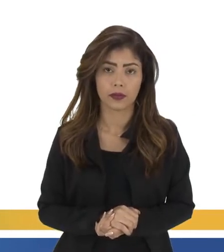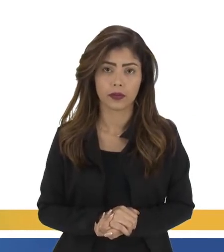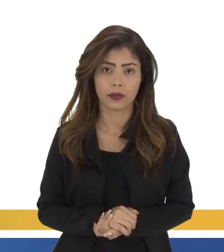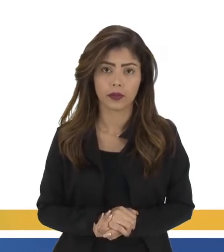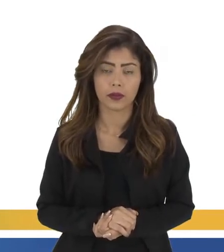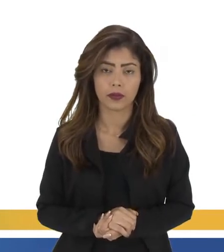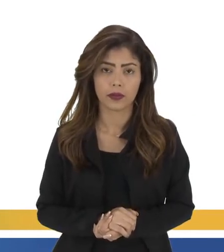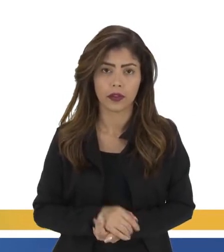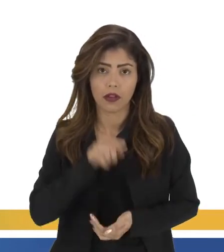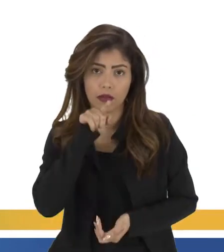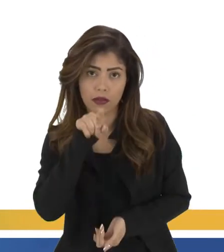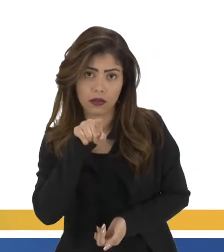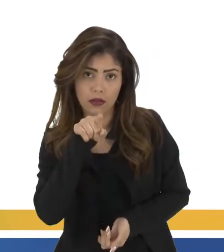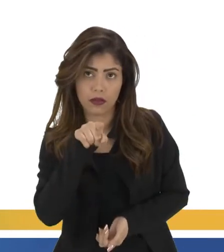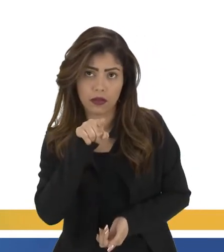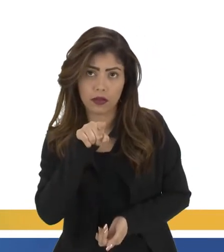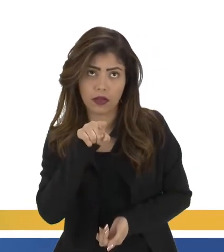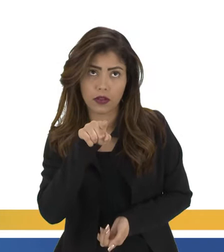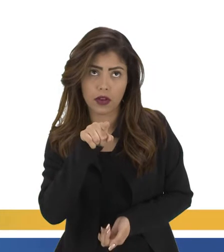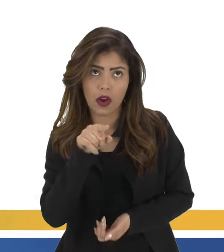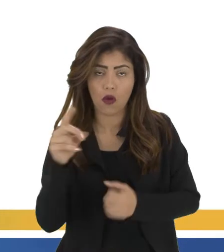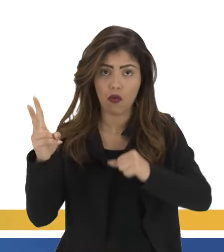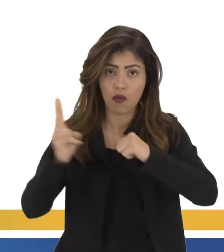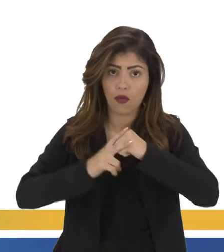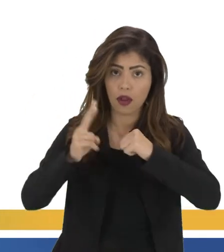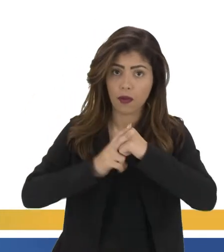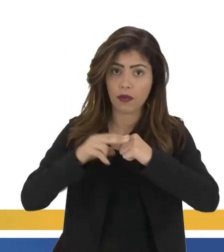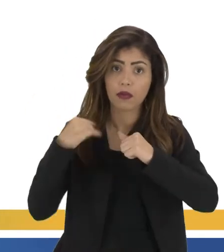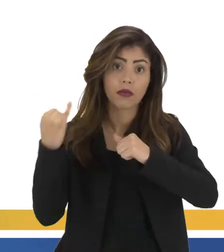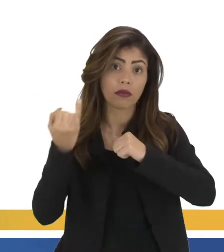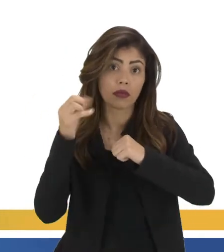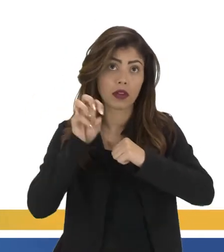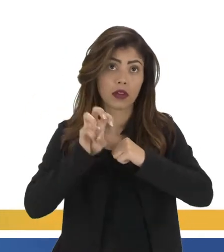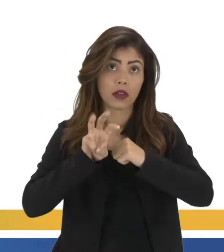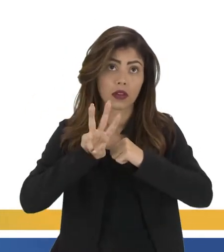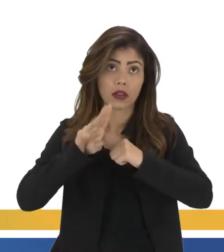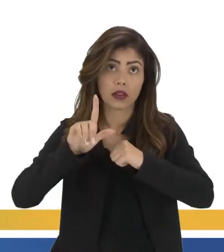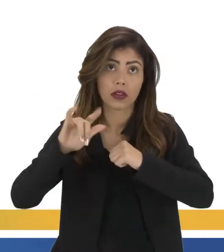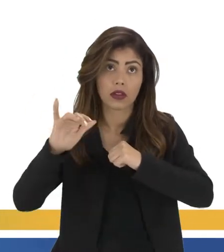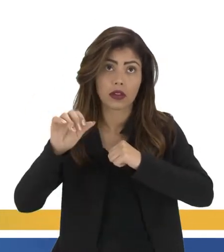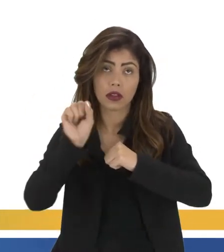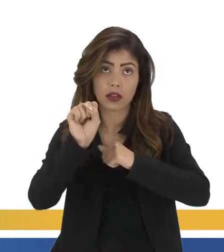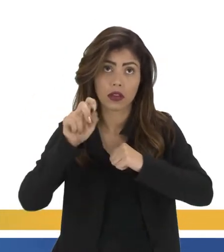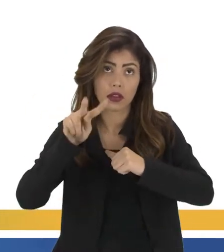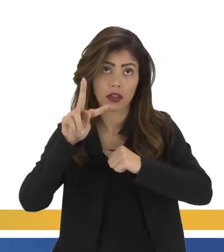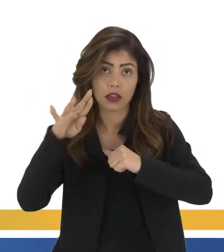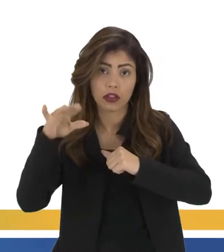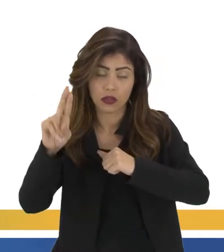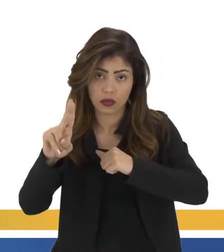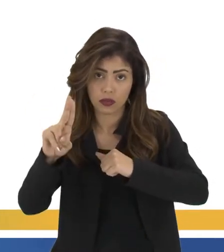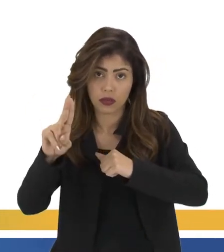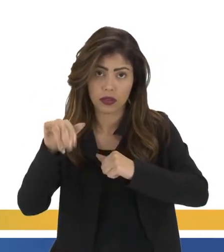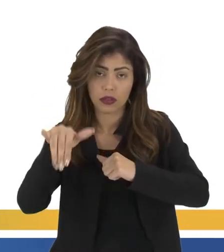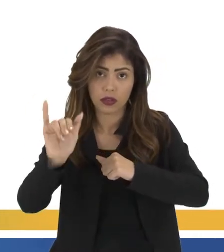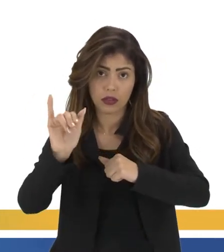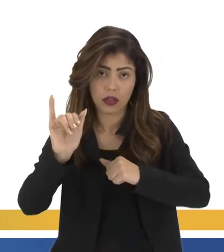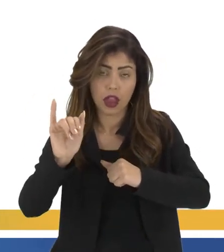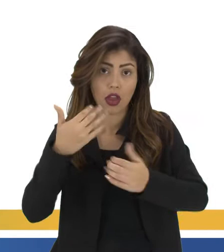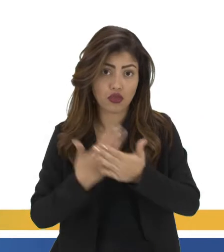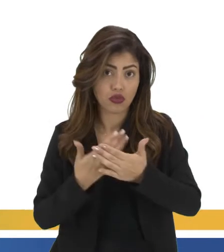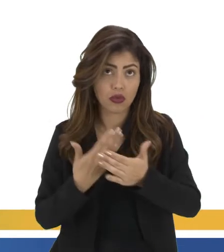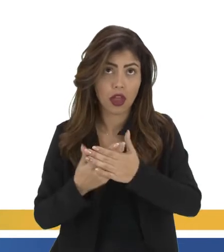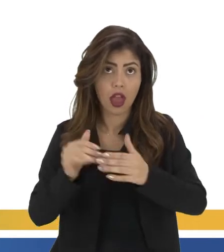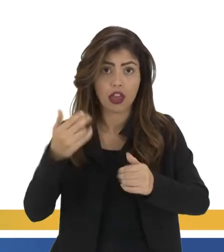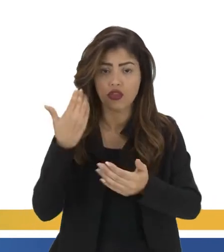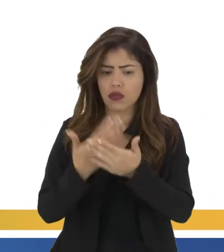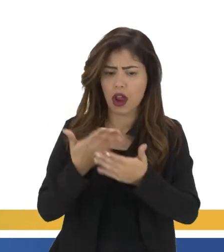tomorrow. Você, o verbo principal qual é? Study. Você estudará para o teste